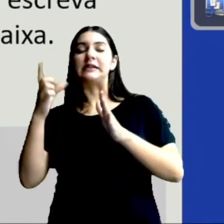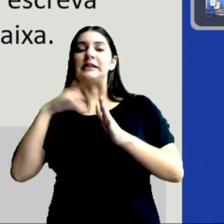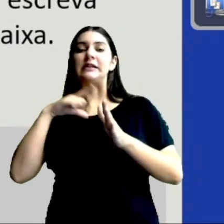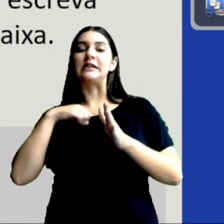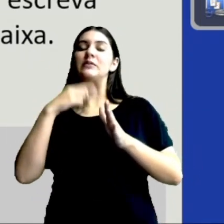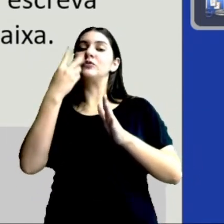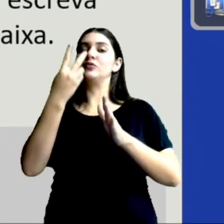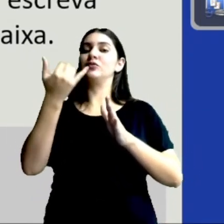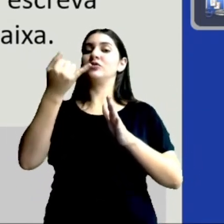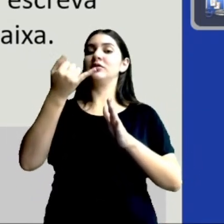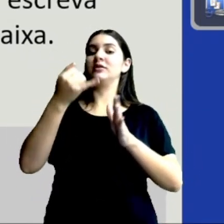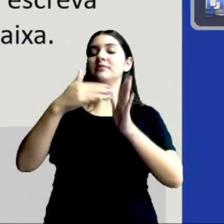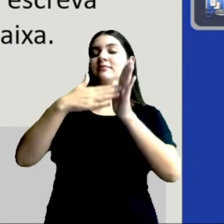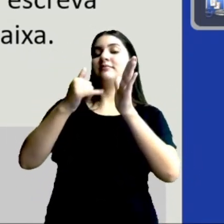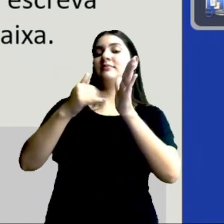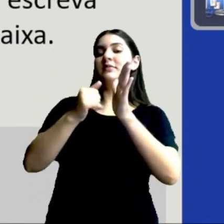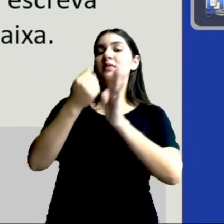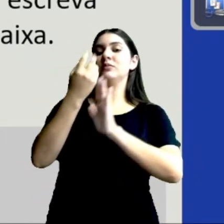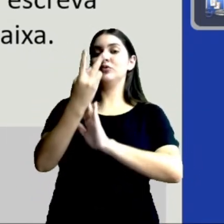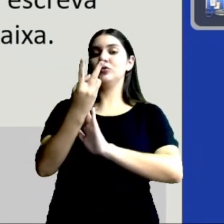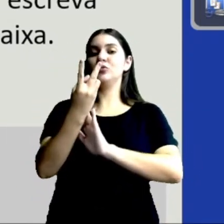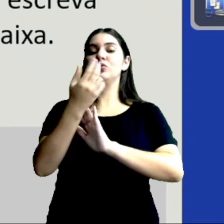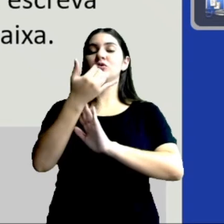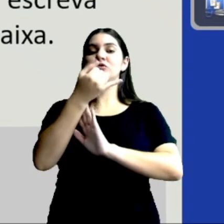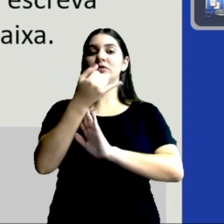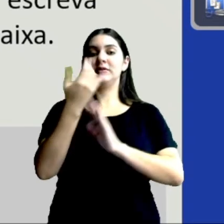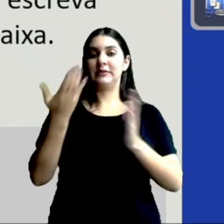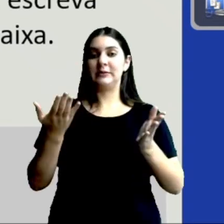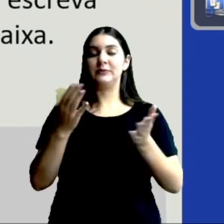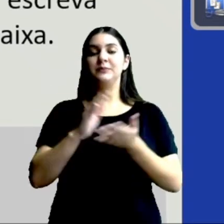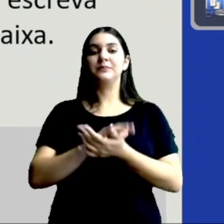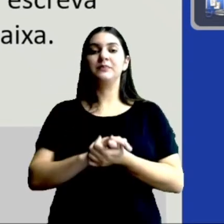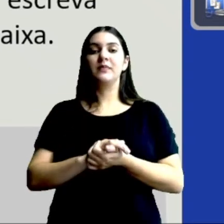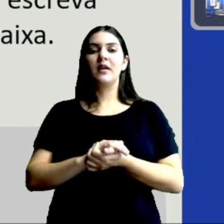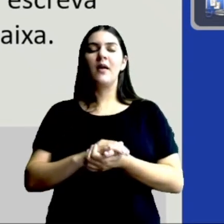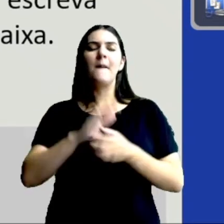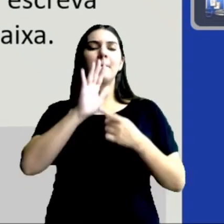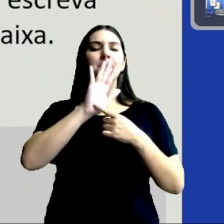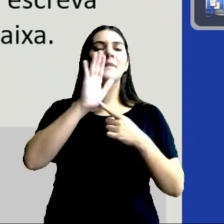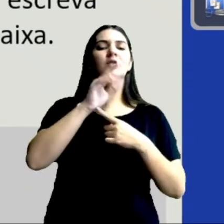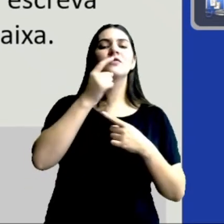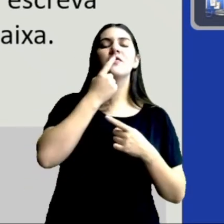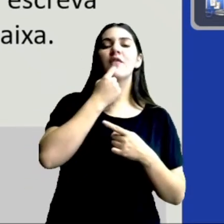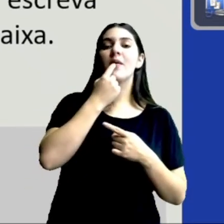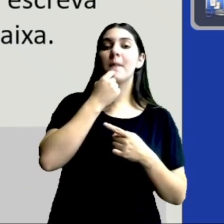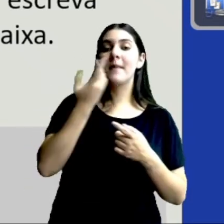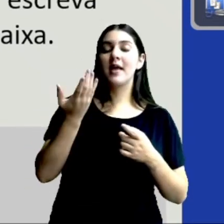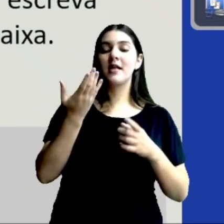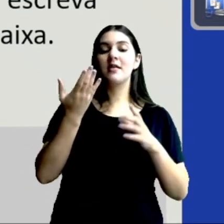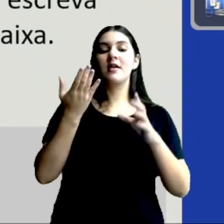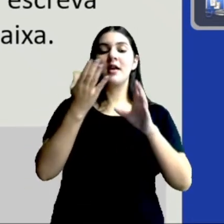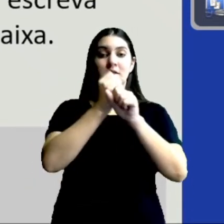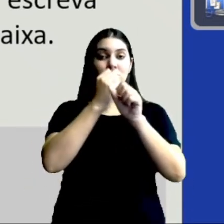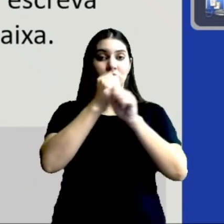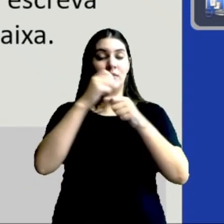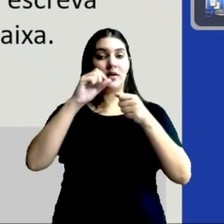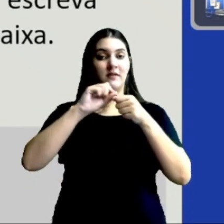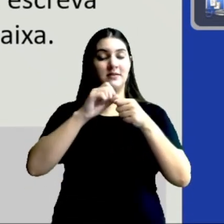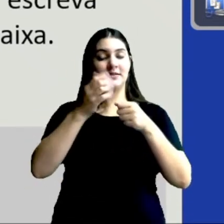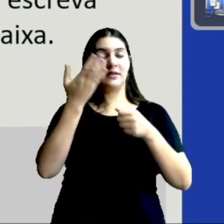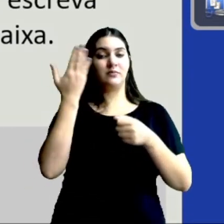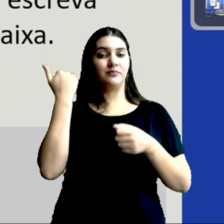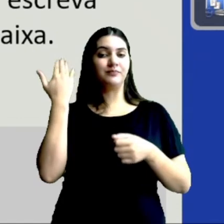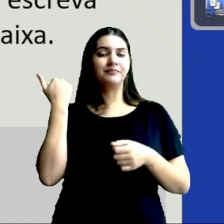canetas, subtraímos as 2 canetas. Então, veja que eu destaquei de vermelho aquelas operações que nós fizemos, as retiradas. Aí, do